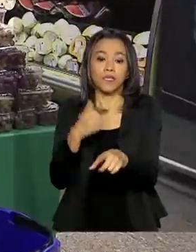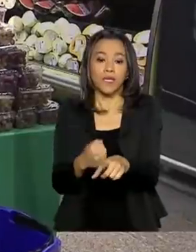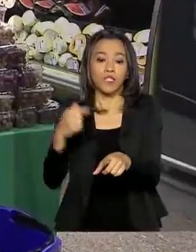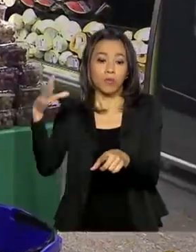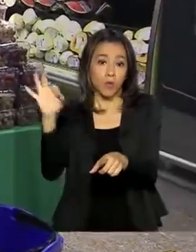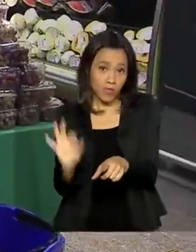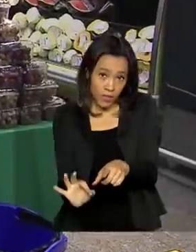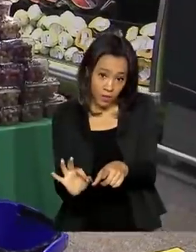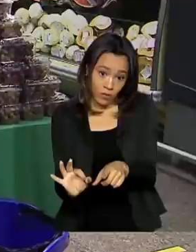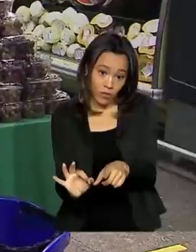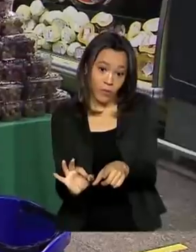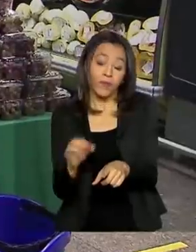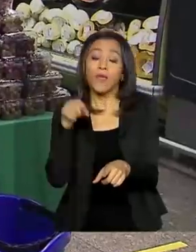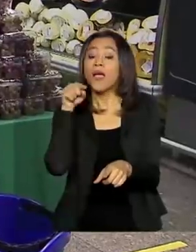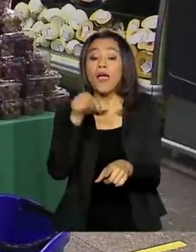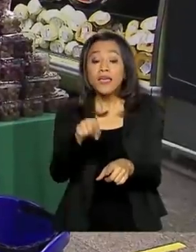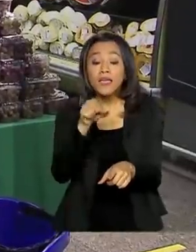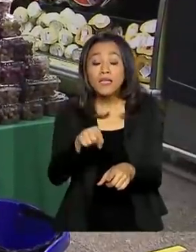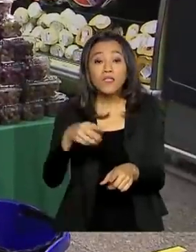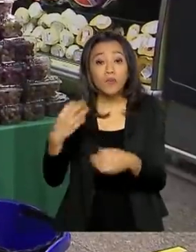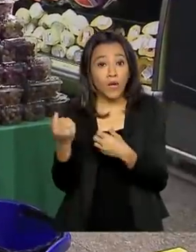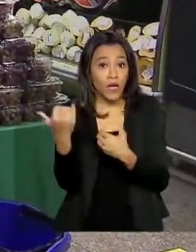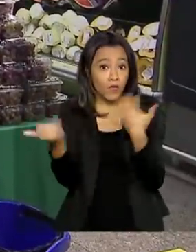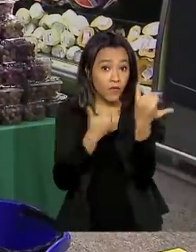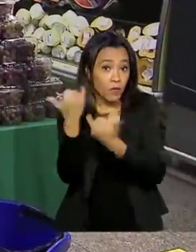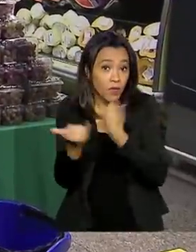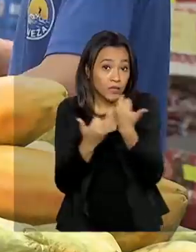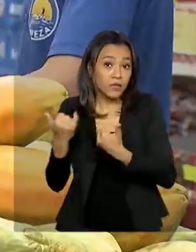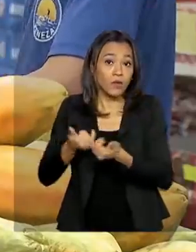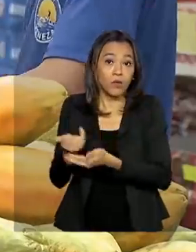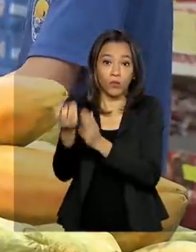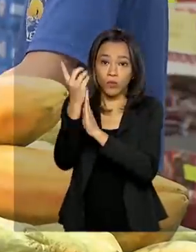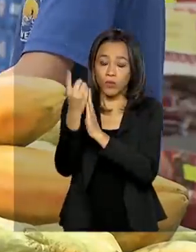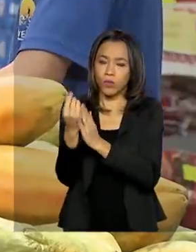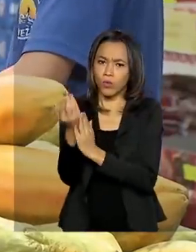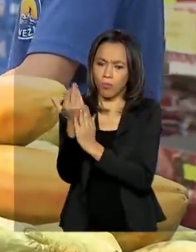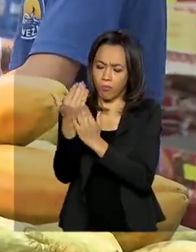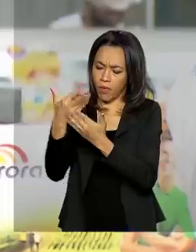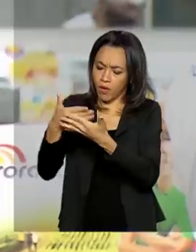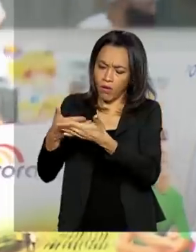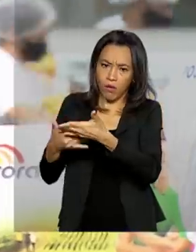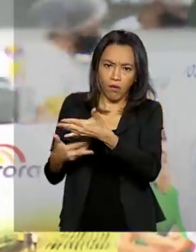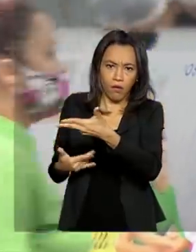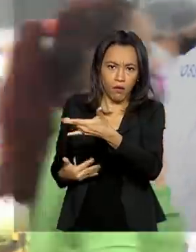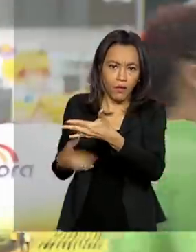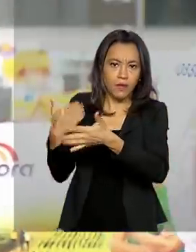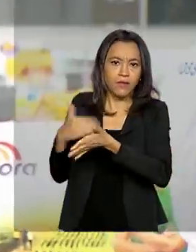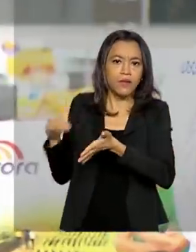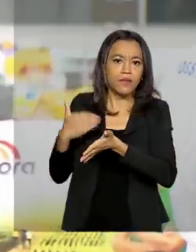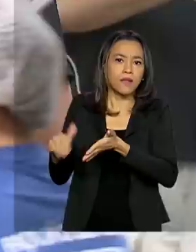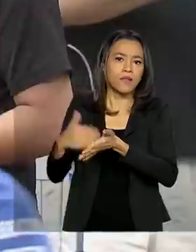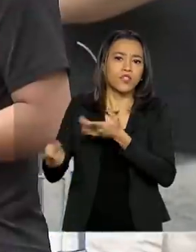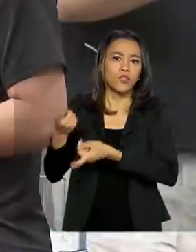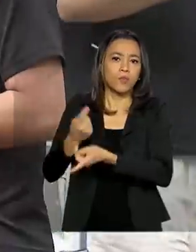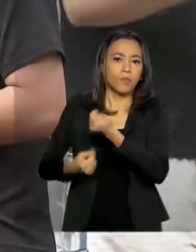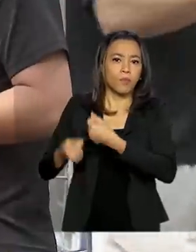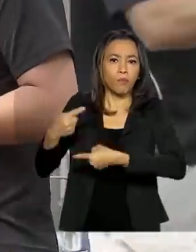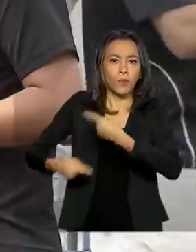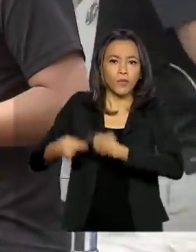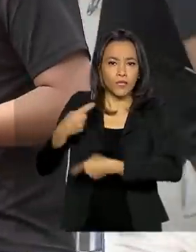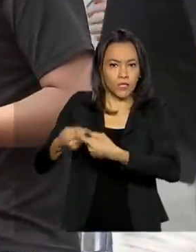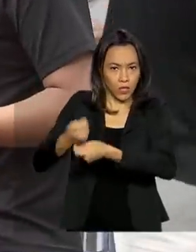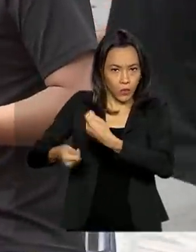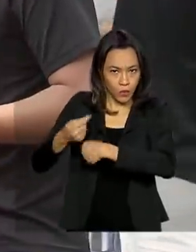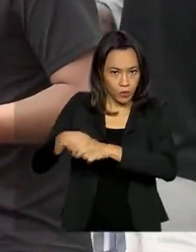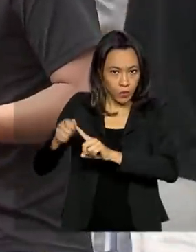Os dados são do boletim macrofiscal da Secretaria de Política Econômica de maio. Ainda de